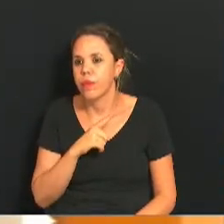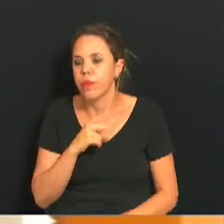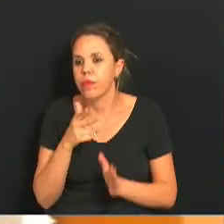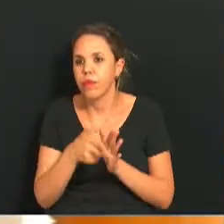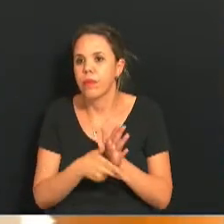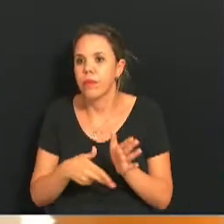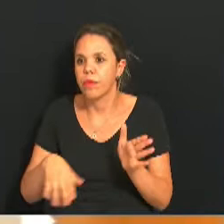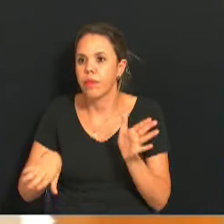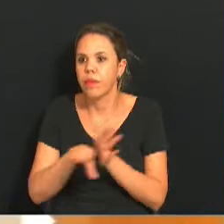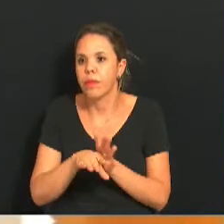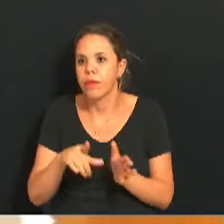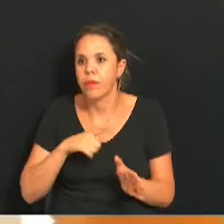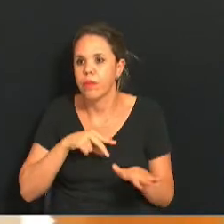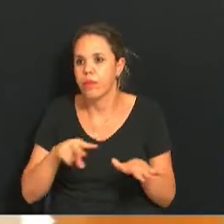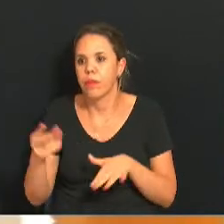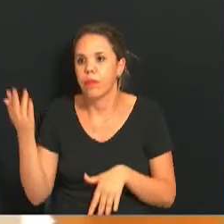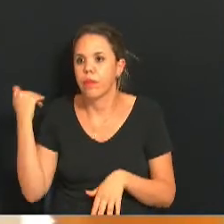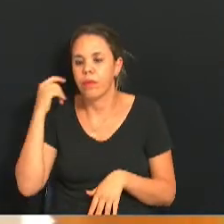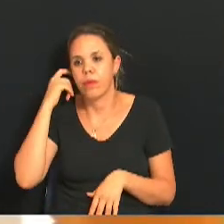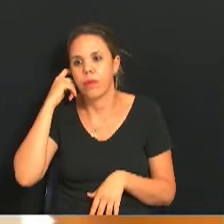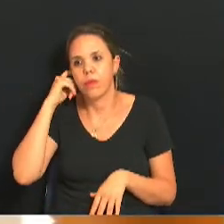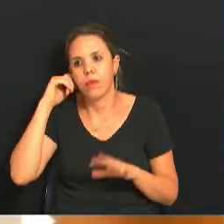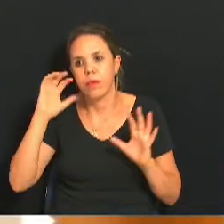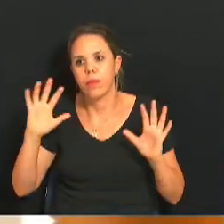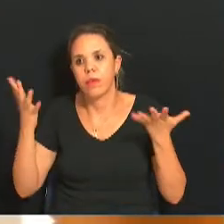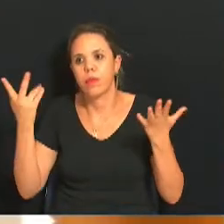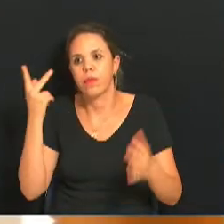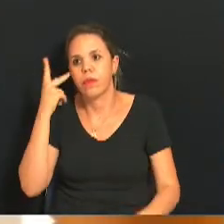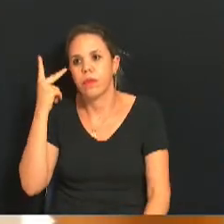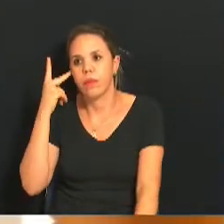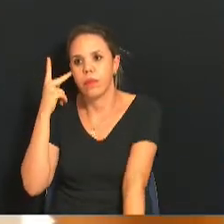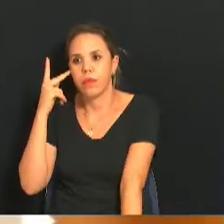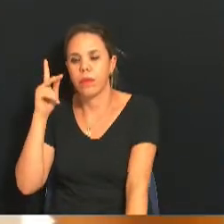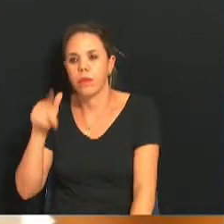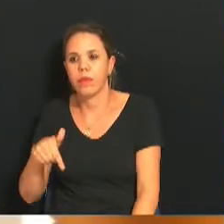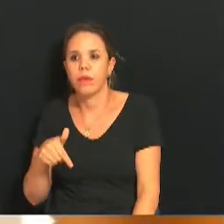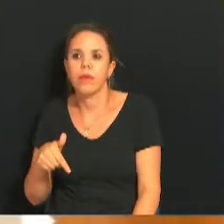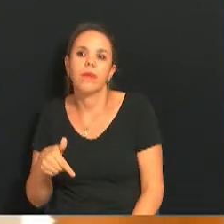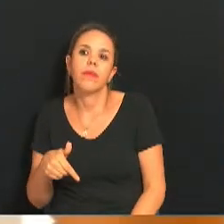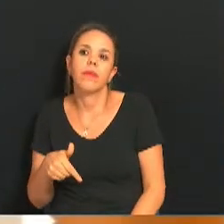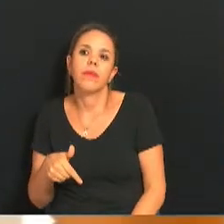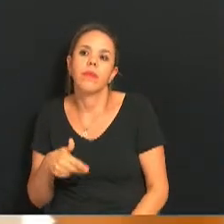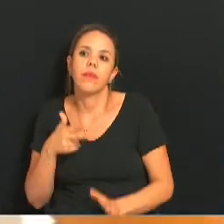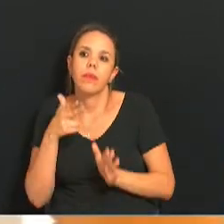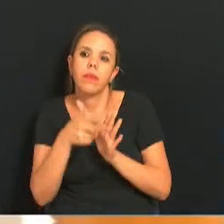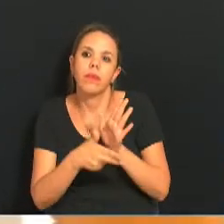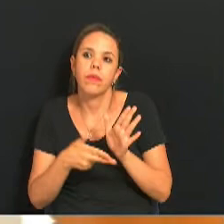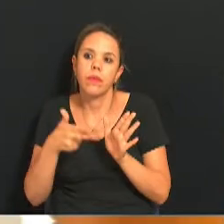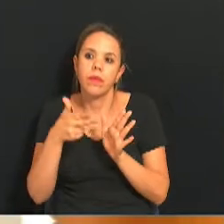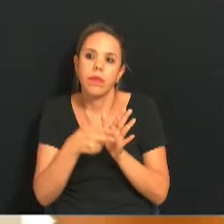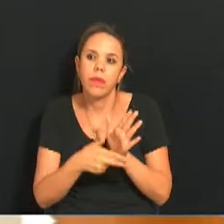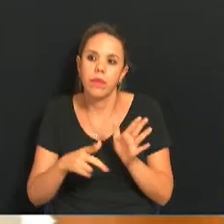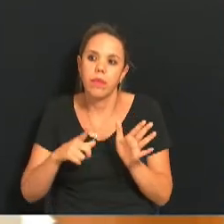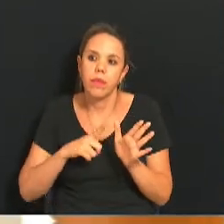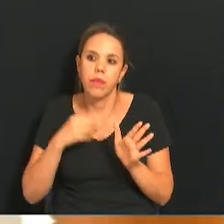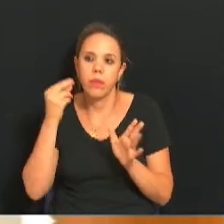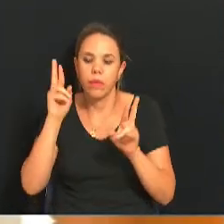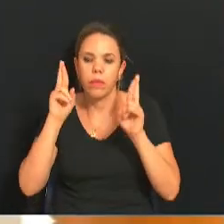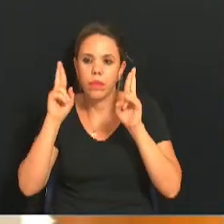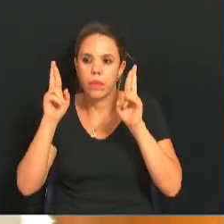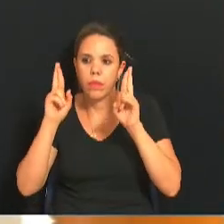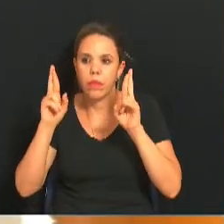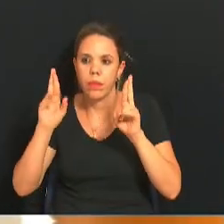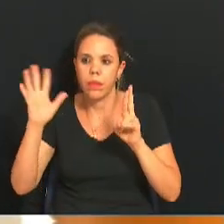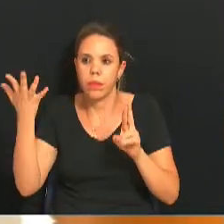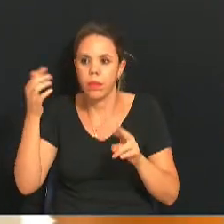chegar ali semana passada antes do evento em São Paulo esse esse esse esse trem é eu tenho muita esperança que isso